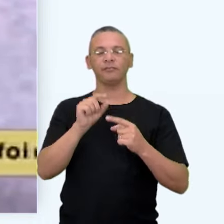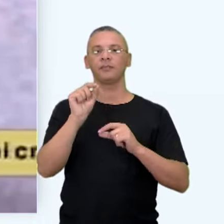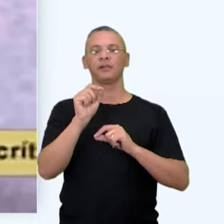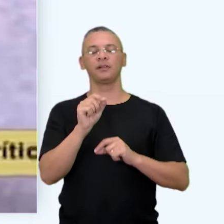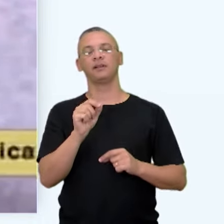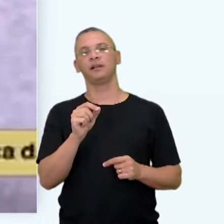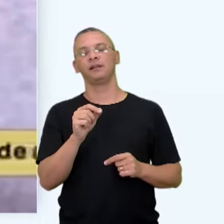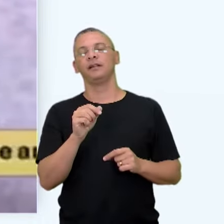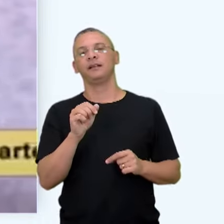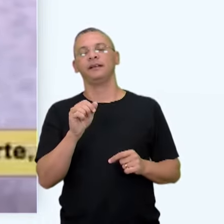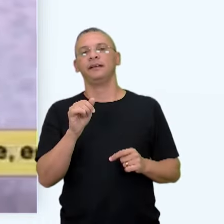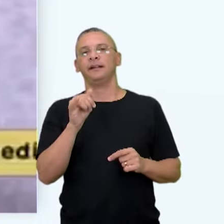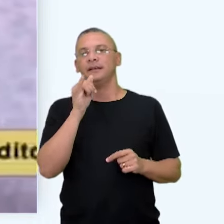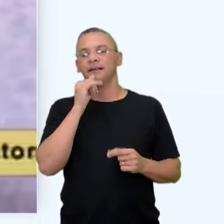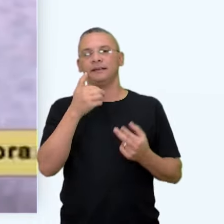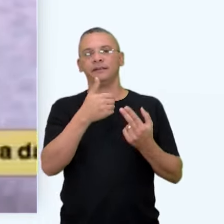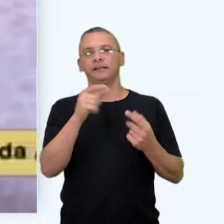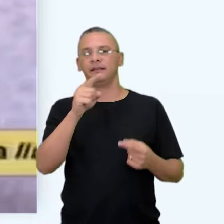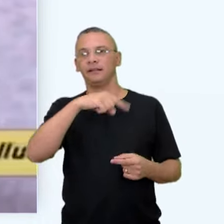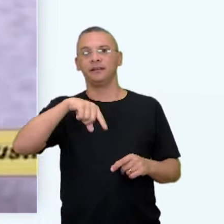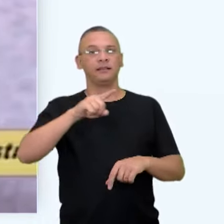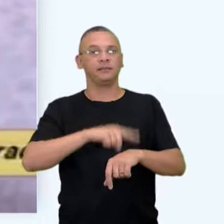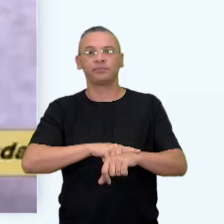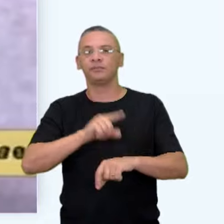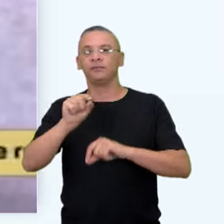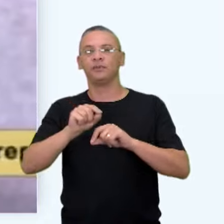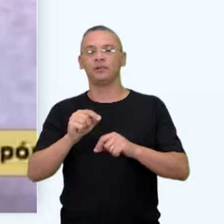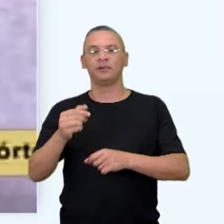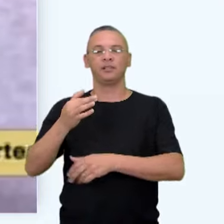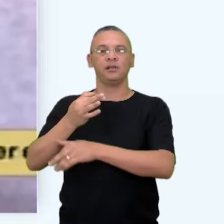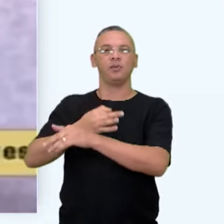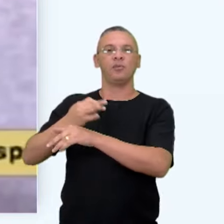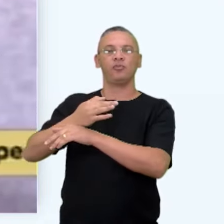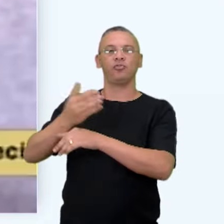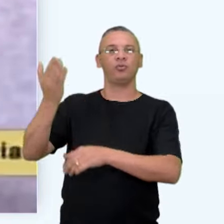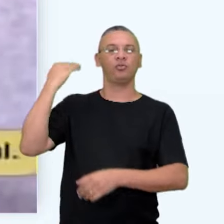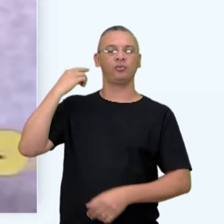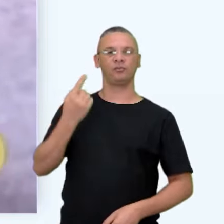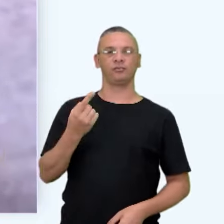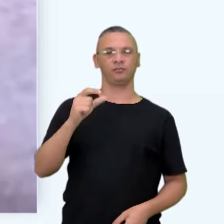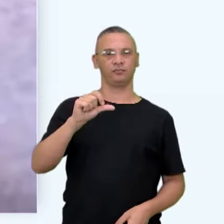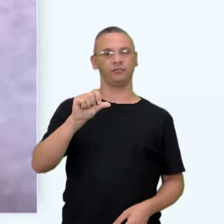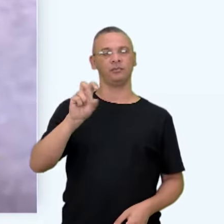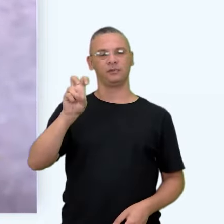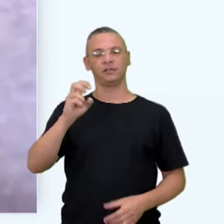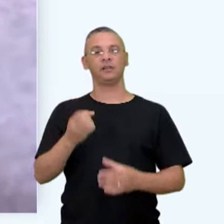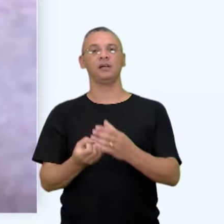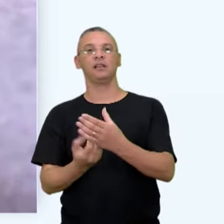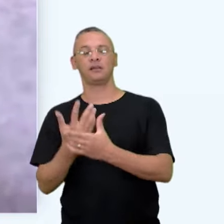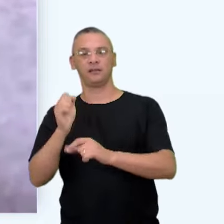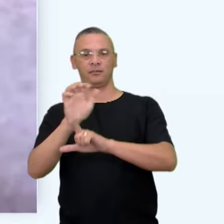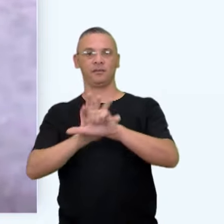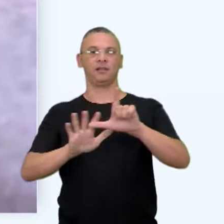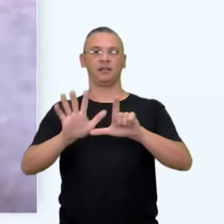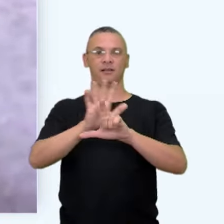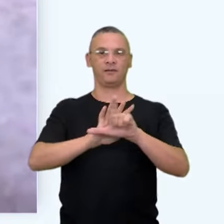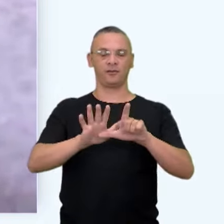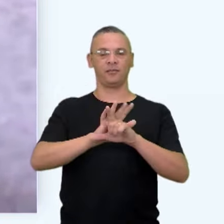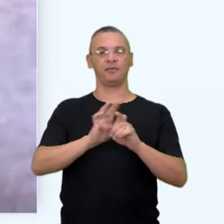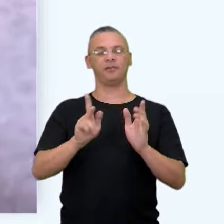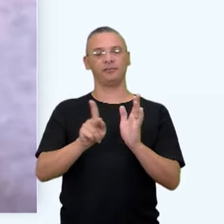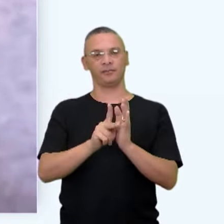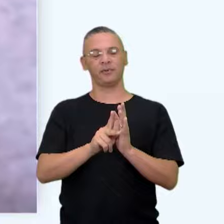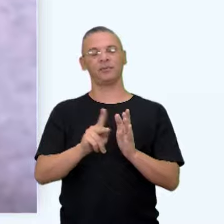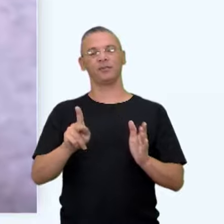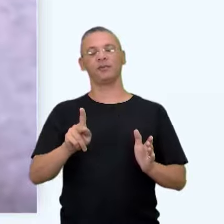eletrônica. Então, naquele momento, julho de 95, a gente criou o primeiro website para a Folha. Foi exatamente